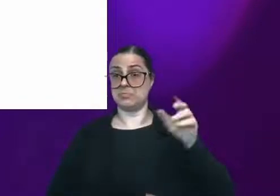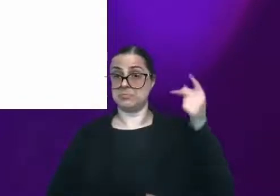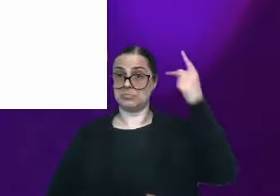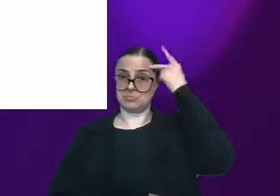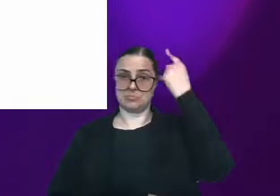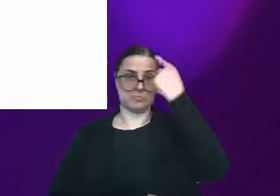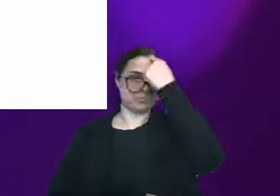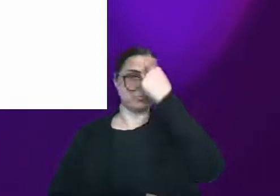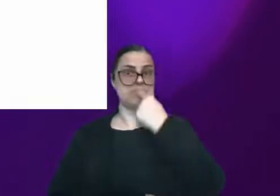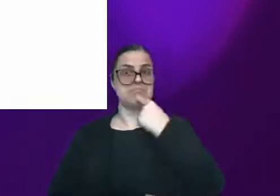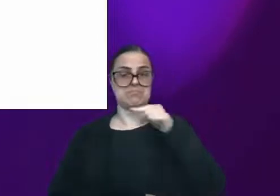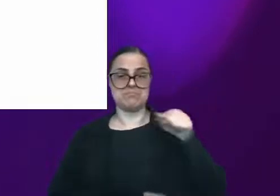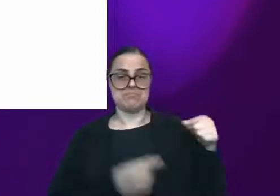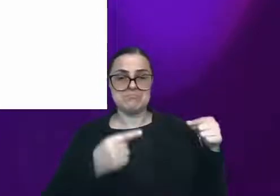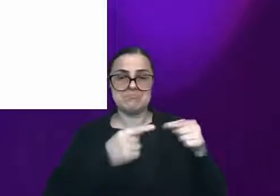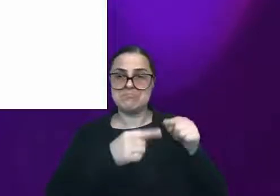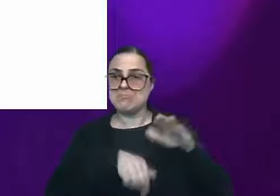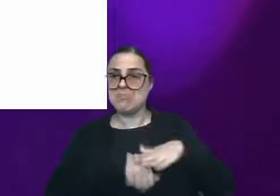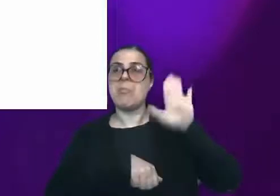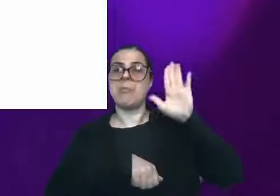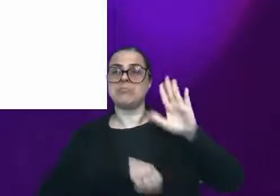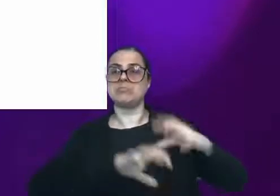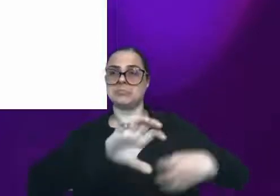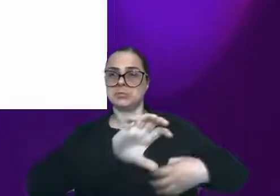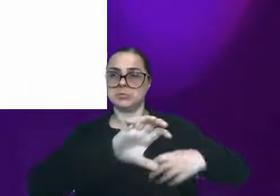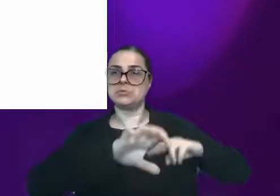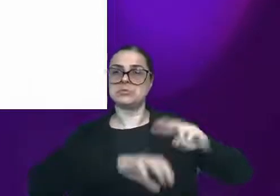faz transplante hepático.